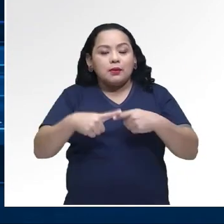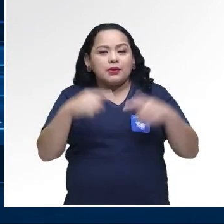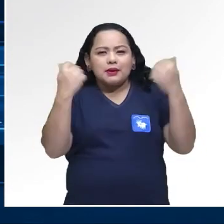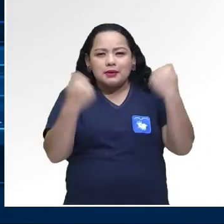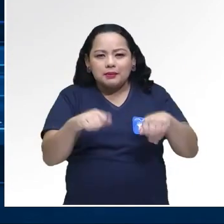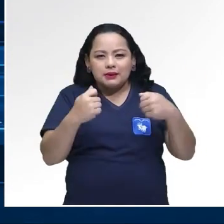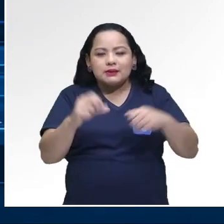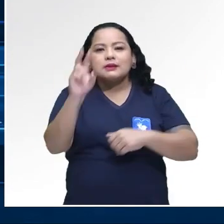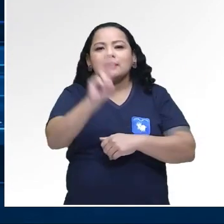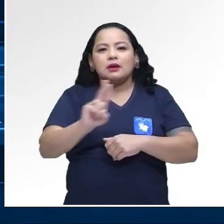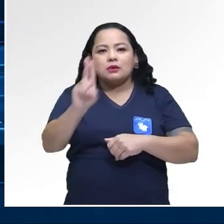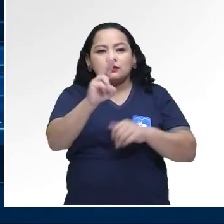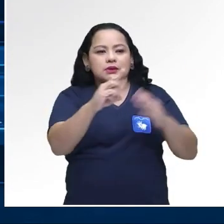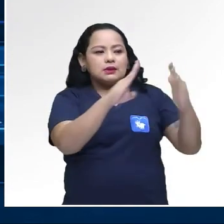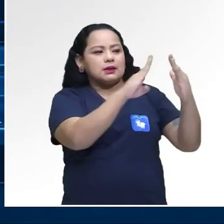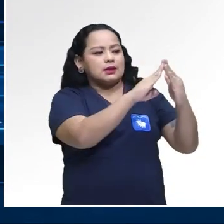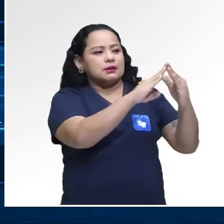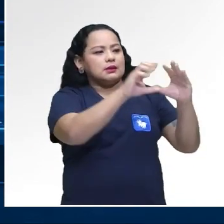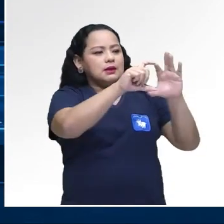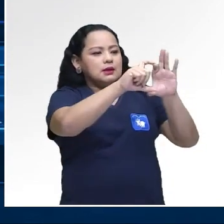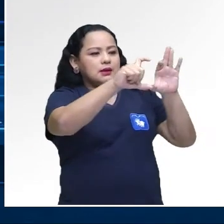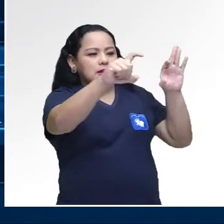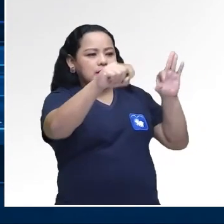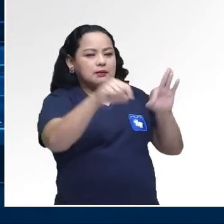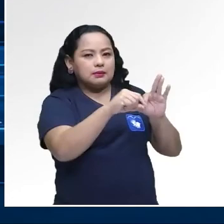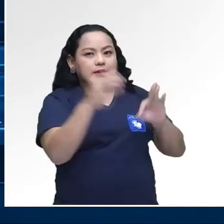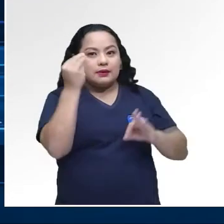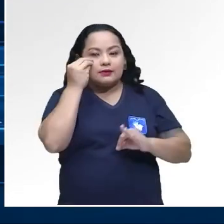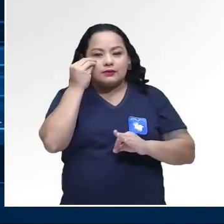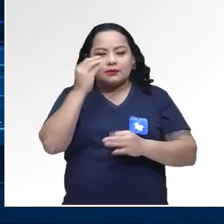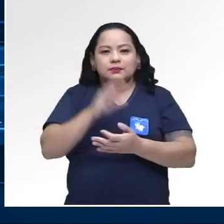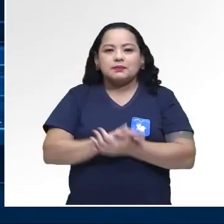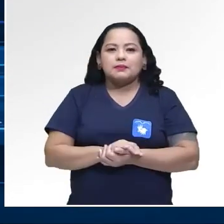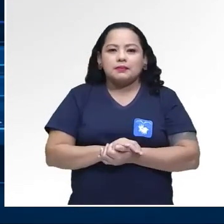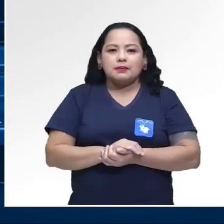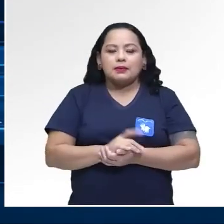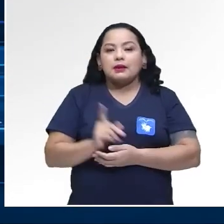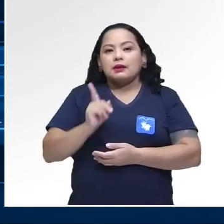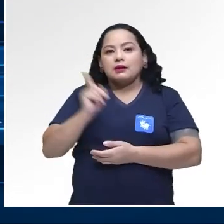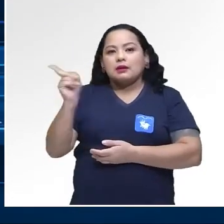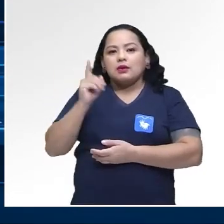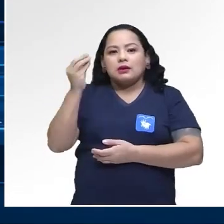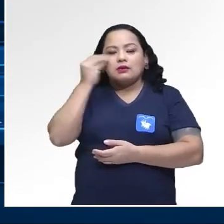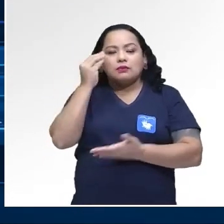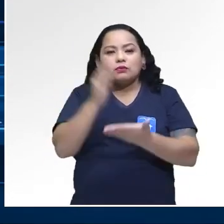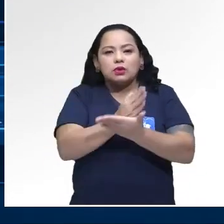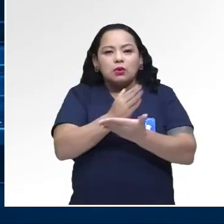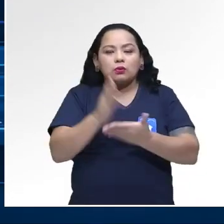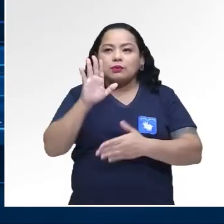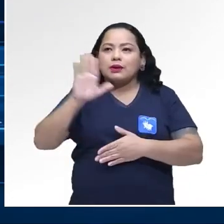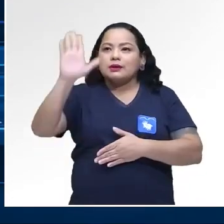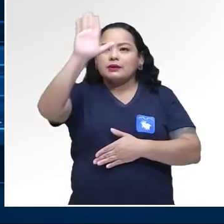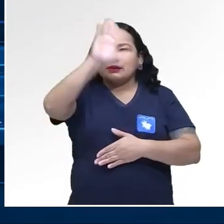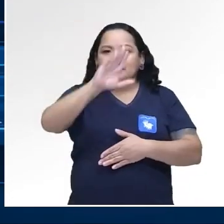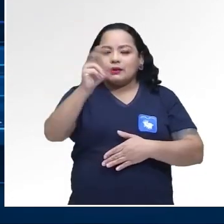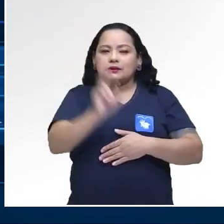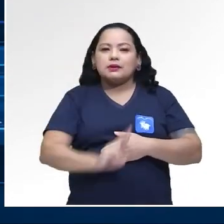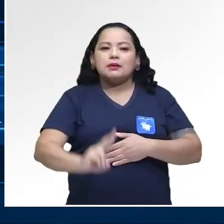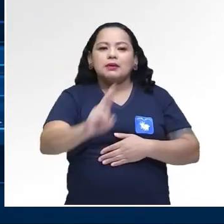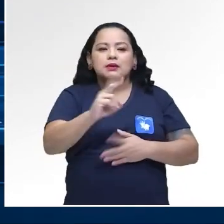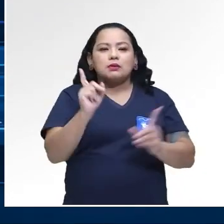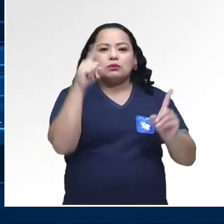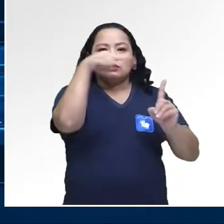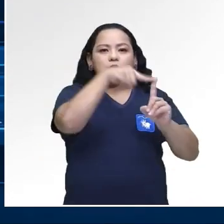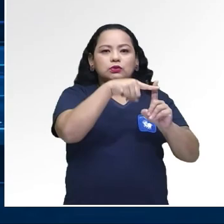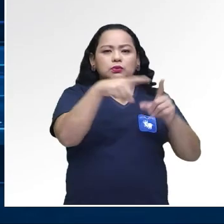a utilização daquelas placas que a gente observou no vídeo. E aqui a gente trouxe algumas imagens das representações dos tipos